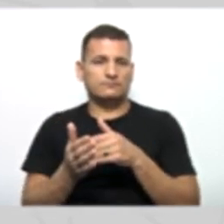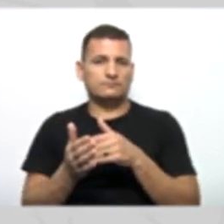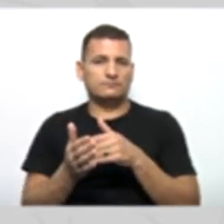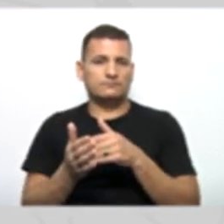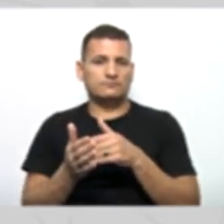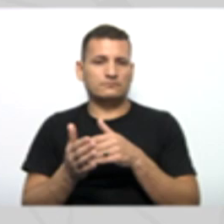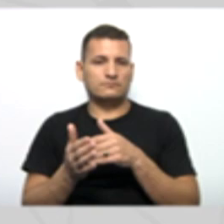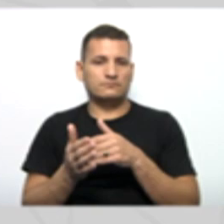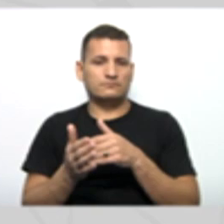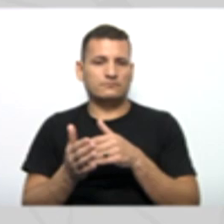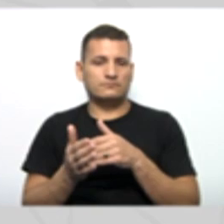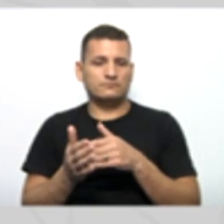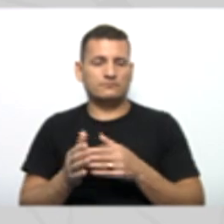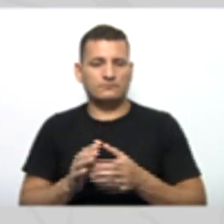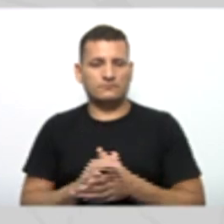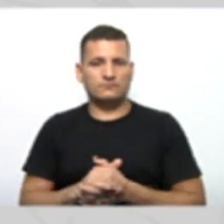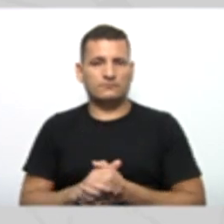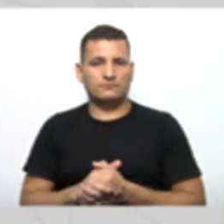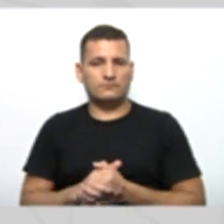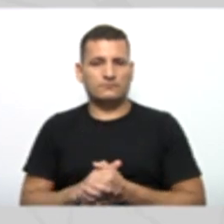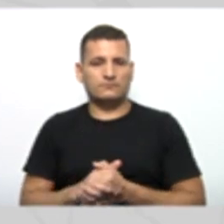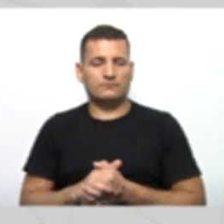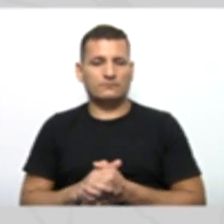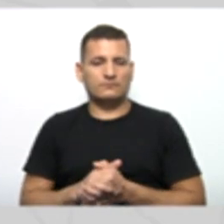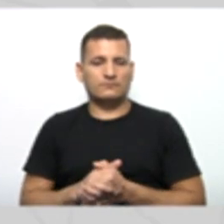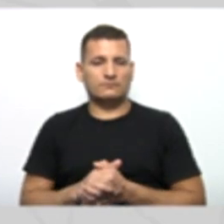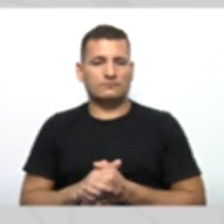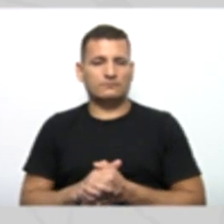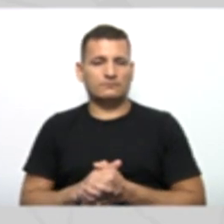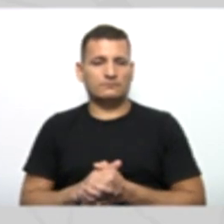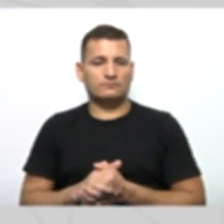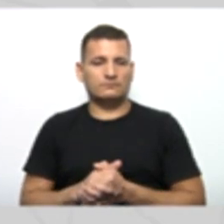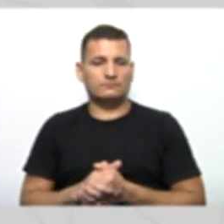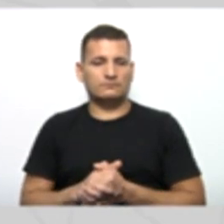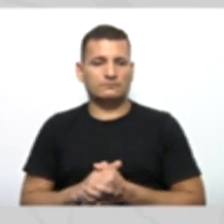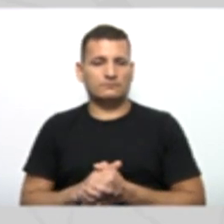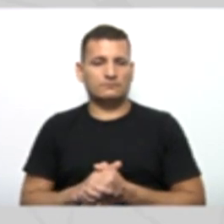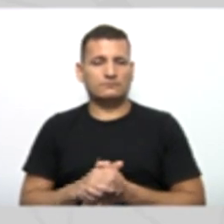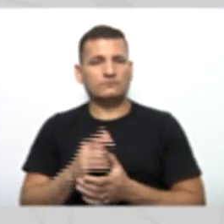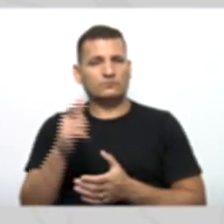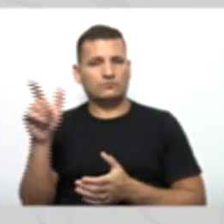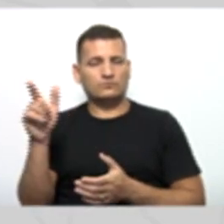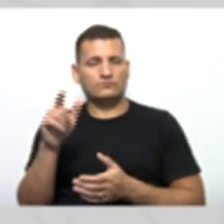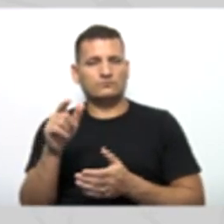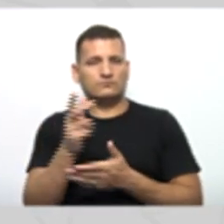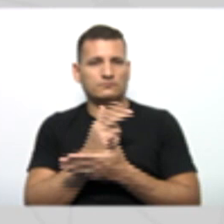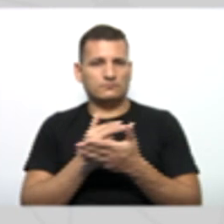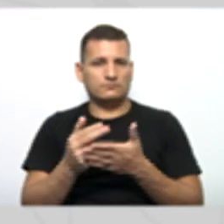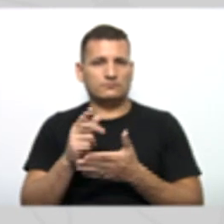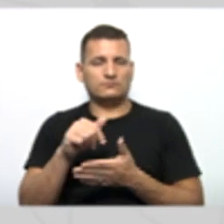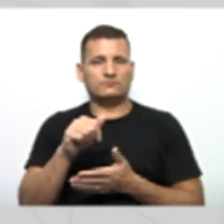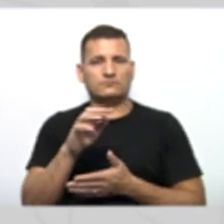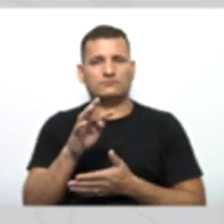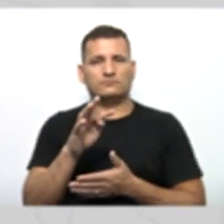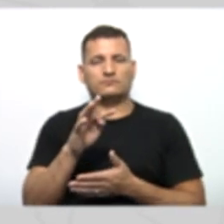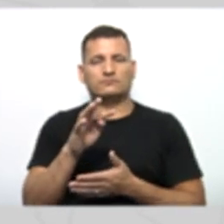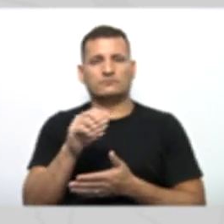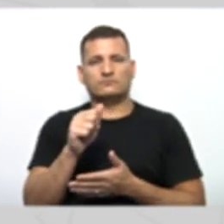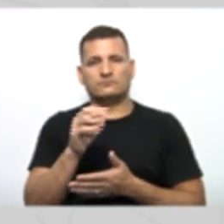do processo, no caso dessa funcionalidade. Outro diagrama, gente, ó, é o diagrama